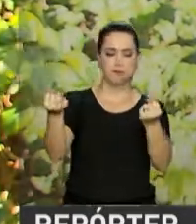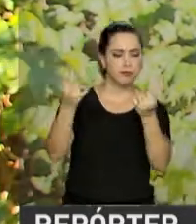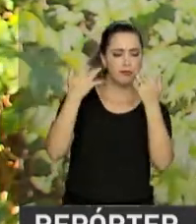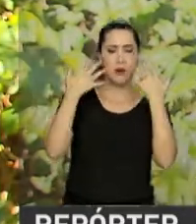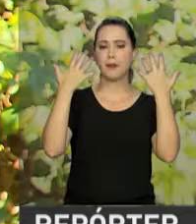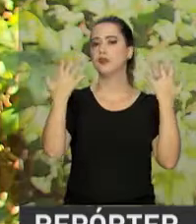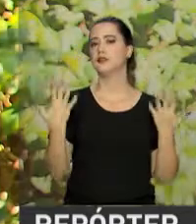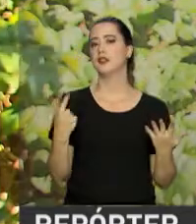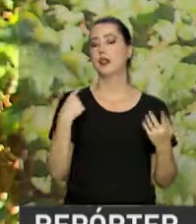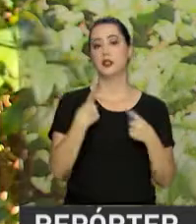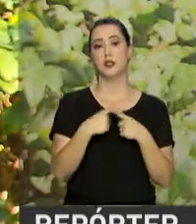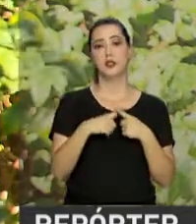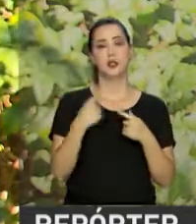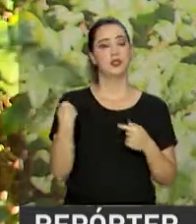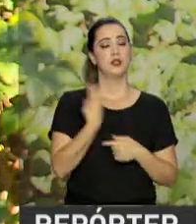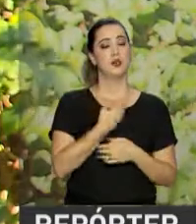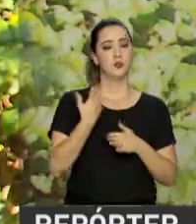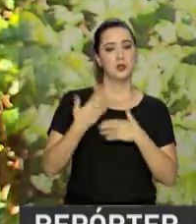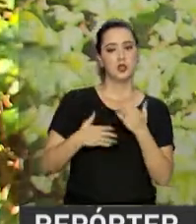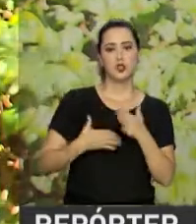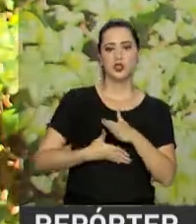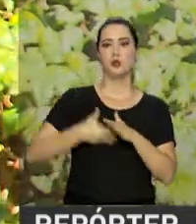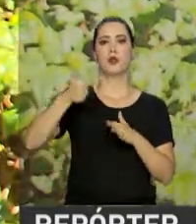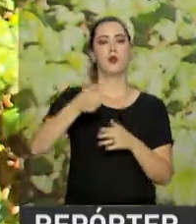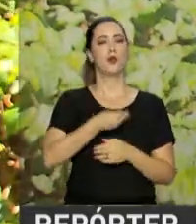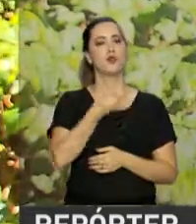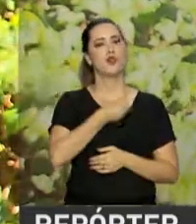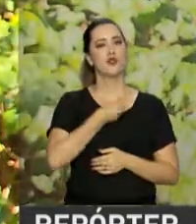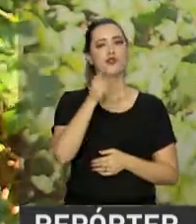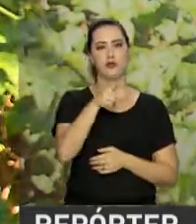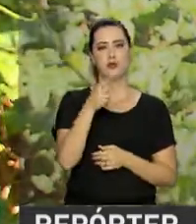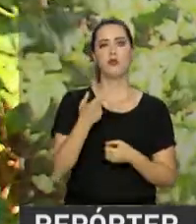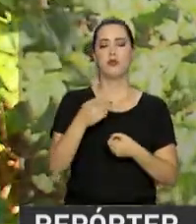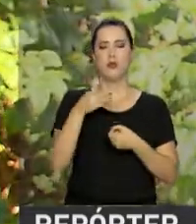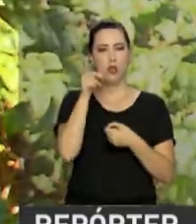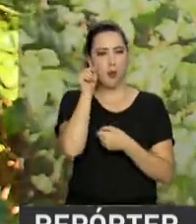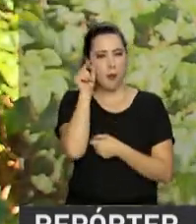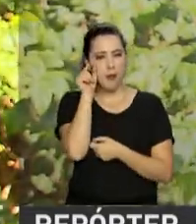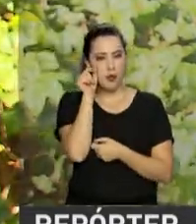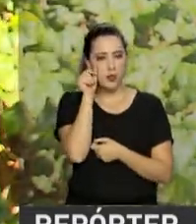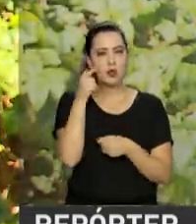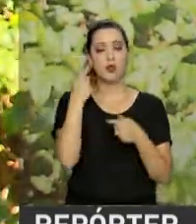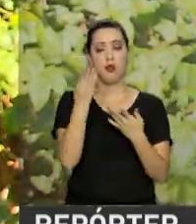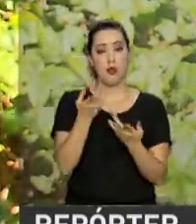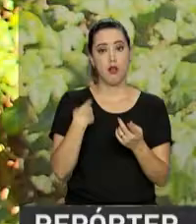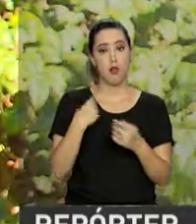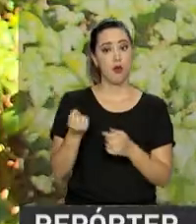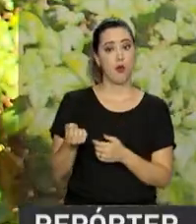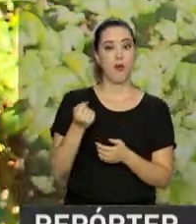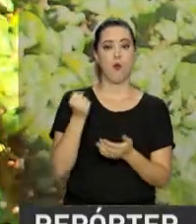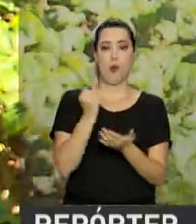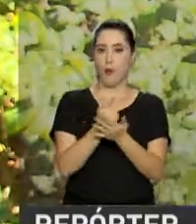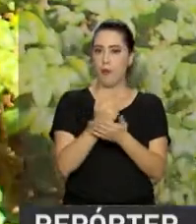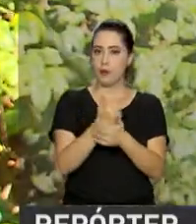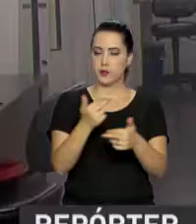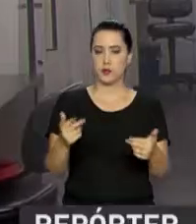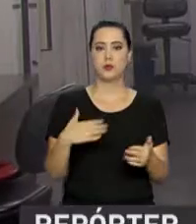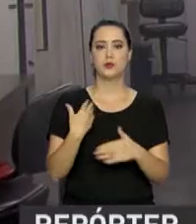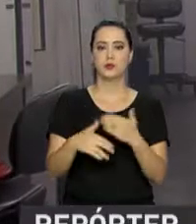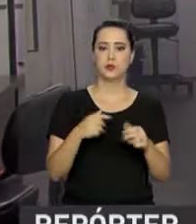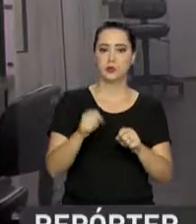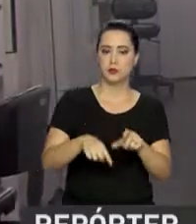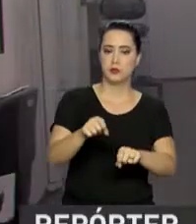a gente deu um pontapé na vida foi mesmo maracujá que a gente começou a animar quem se animou com a marca como pra poder começar a plantar